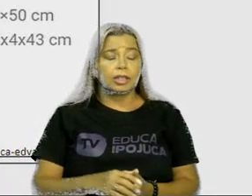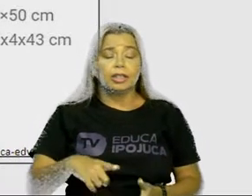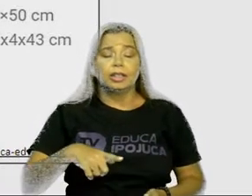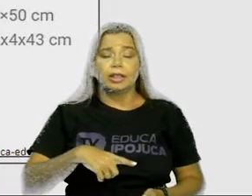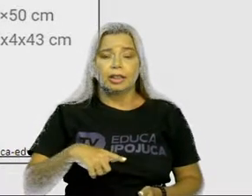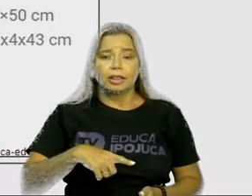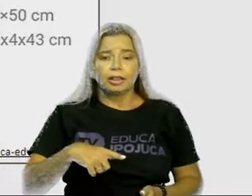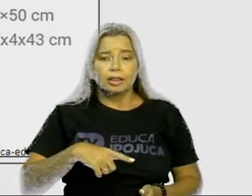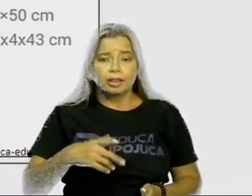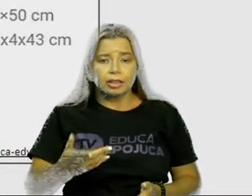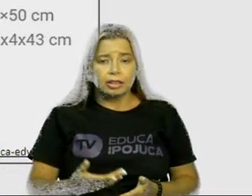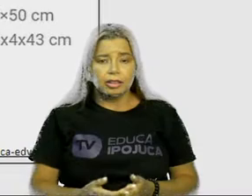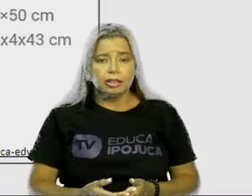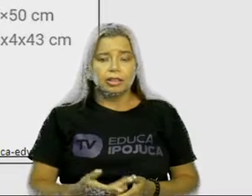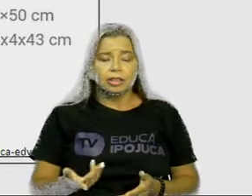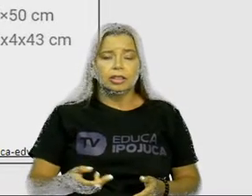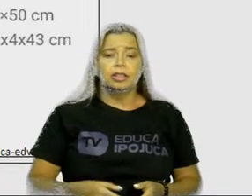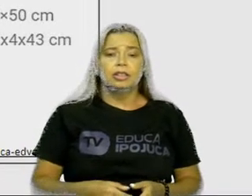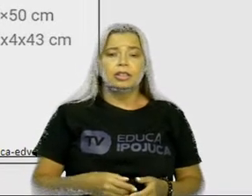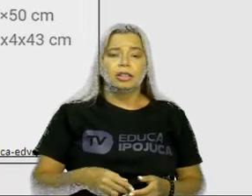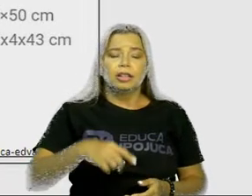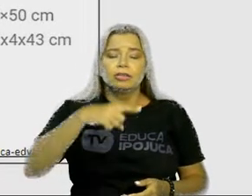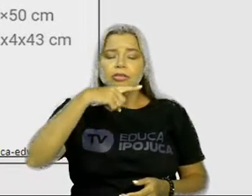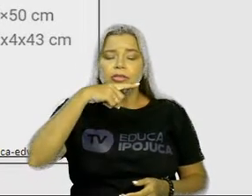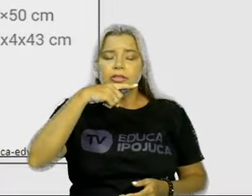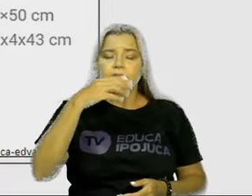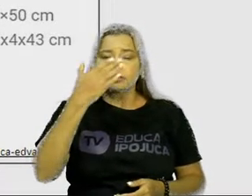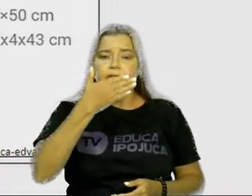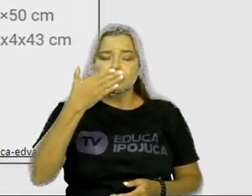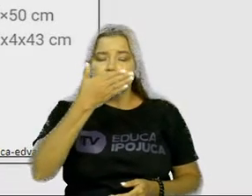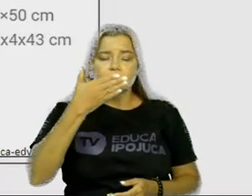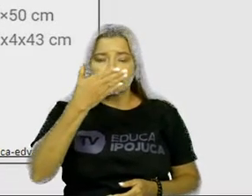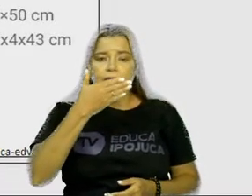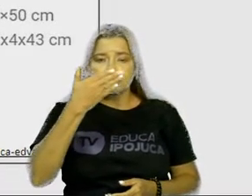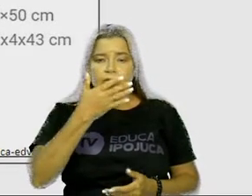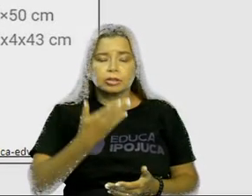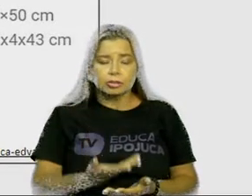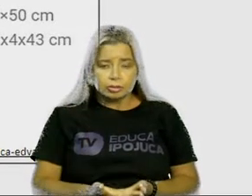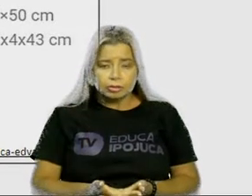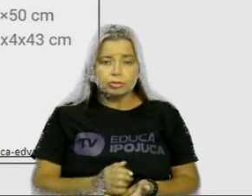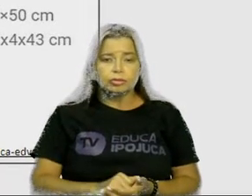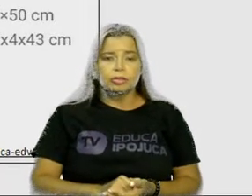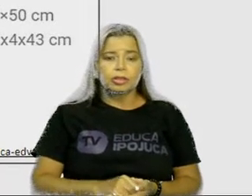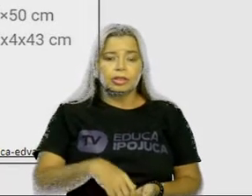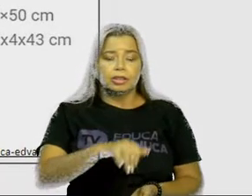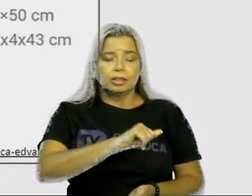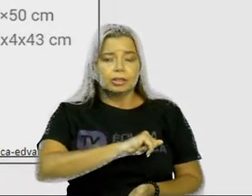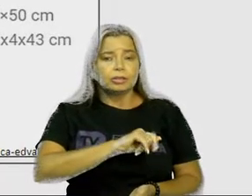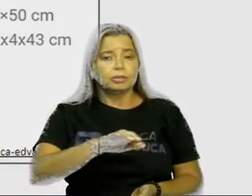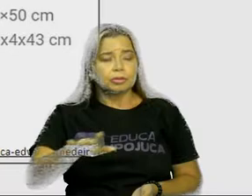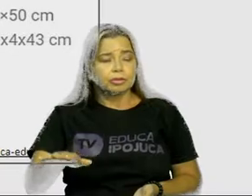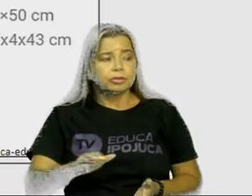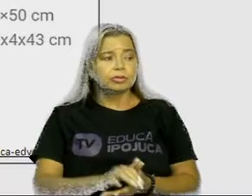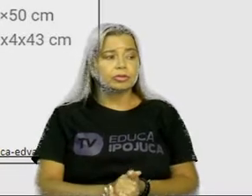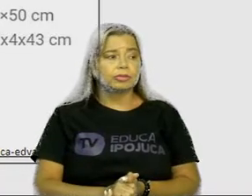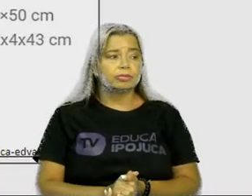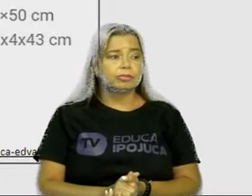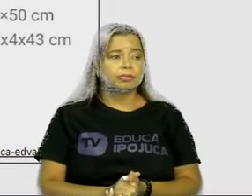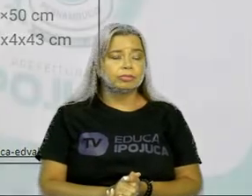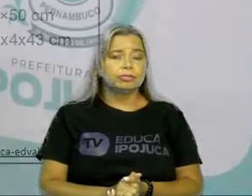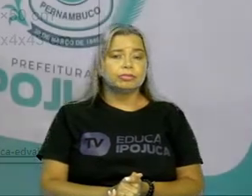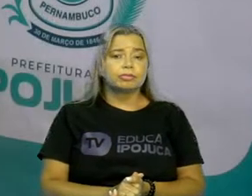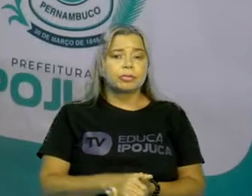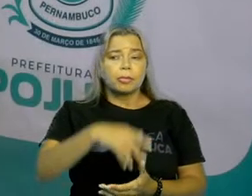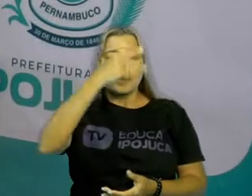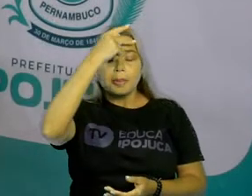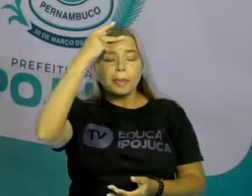os baixos, os canaviais, bem representativo da nossa cidade. E o